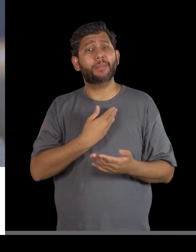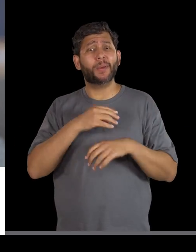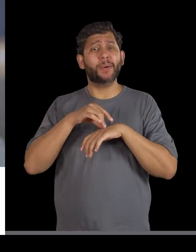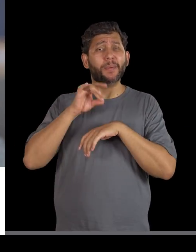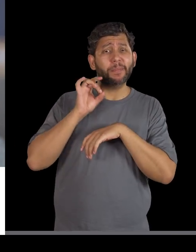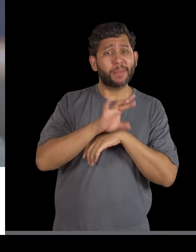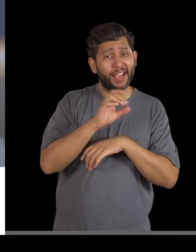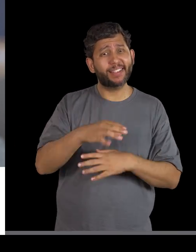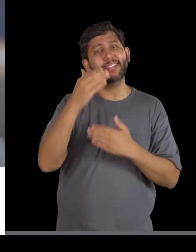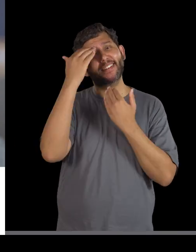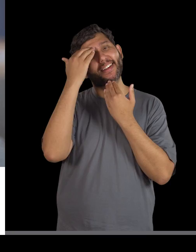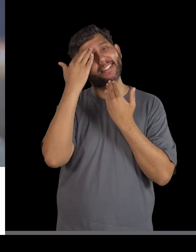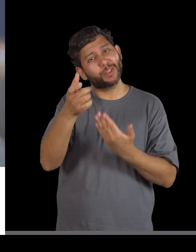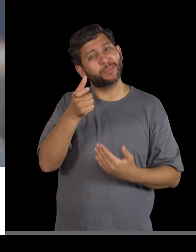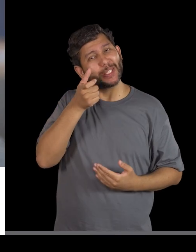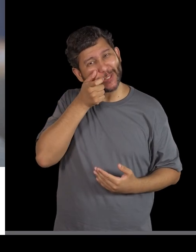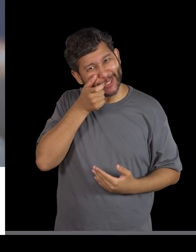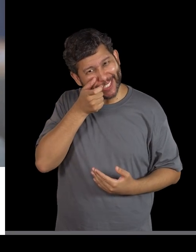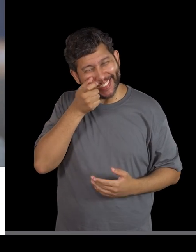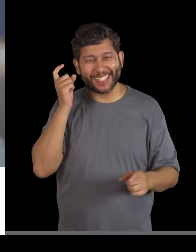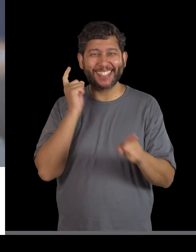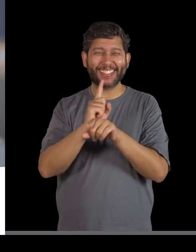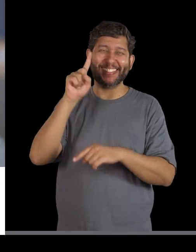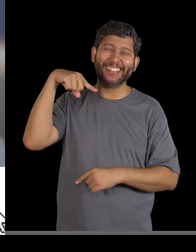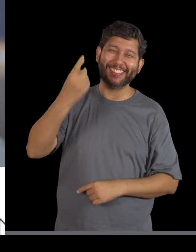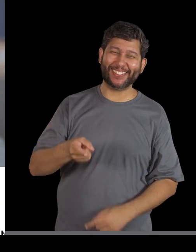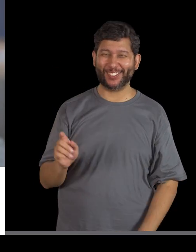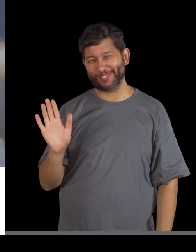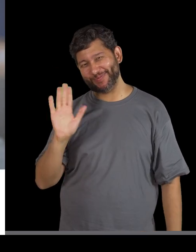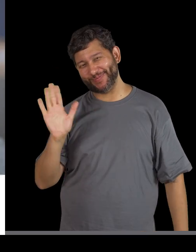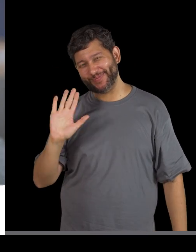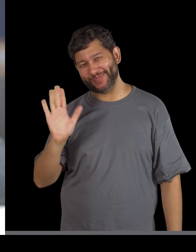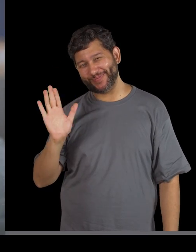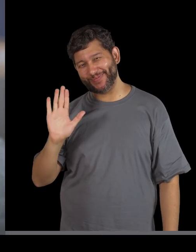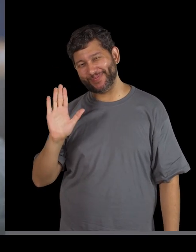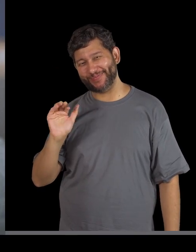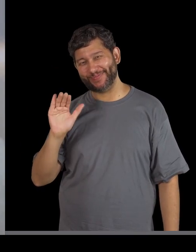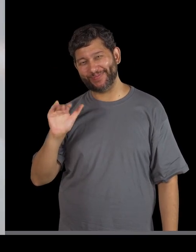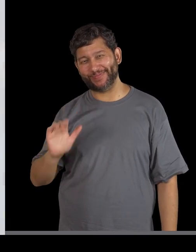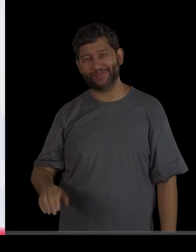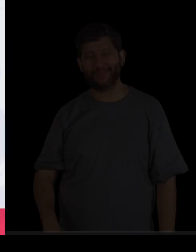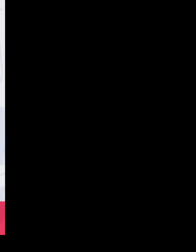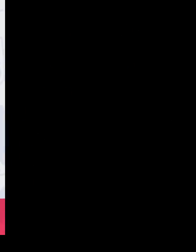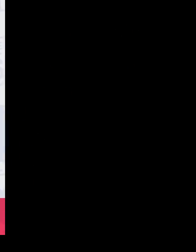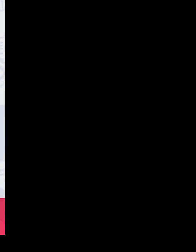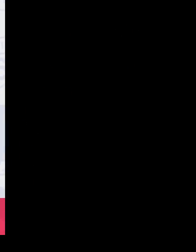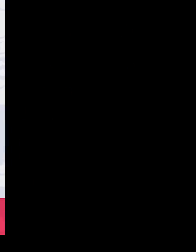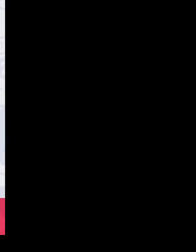agradeço muito. So, thanks for watching. See you next video. Bye!